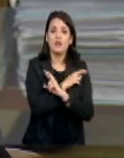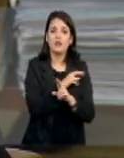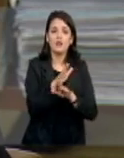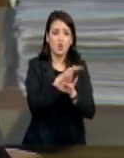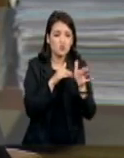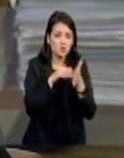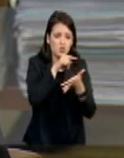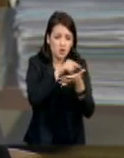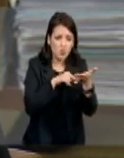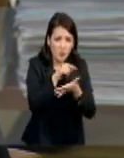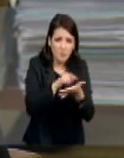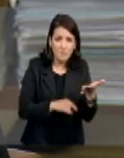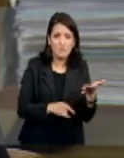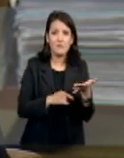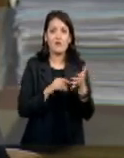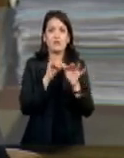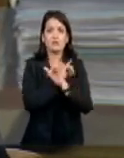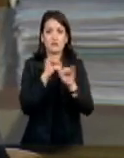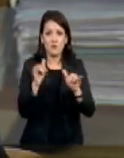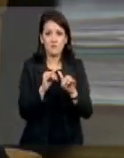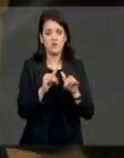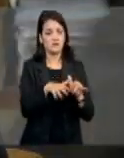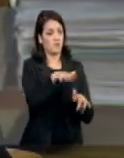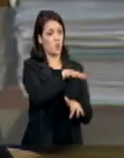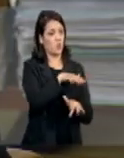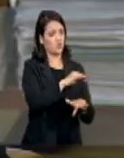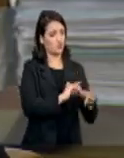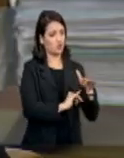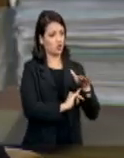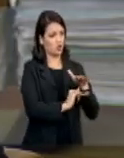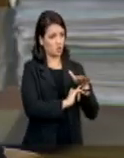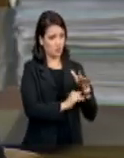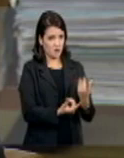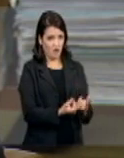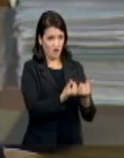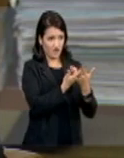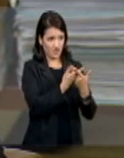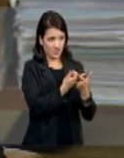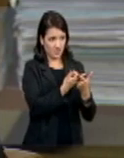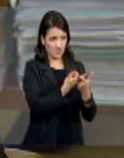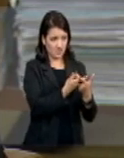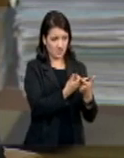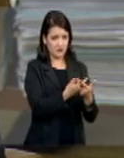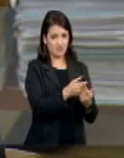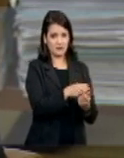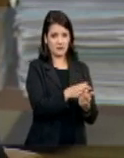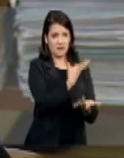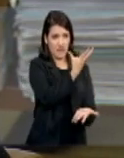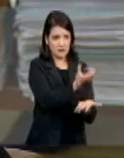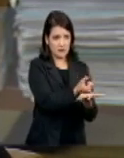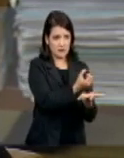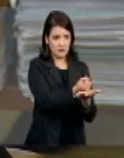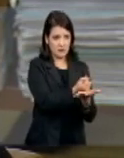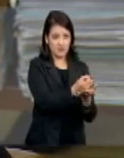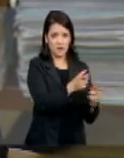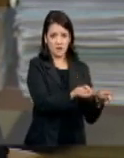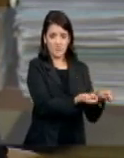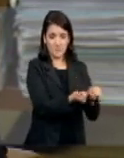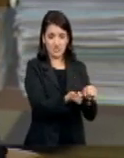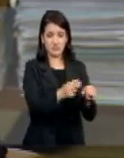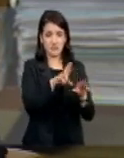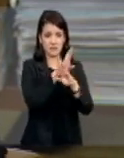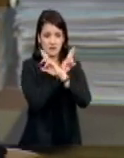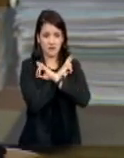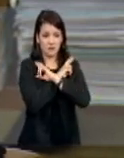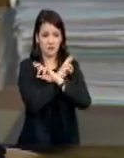informações obtidos das instituições financeiras pode ou não compartilhá los com o ministério público ou com